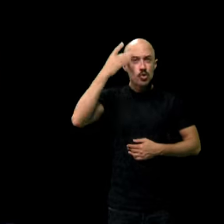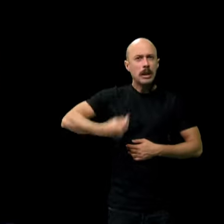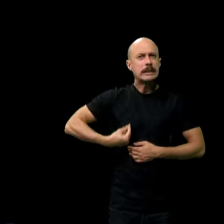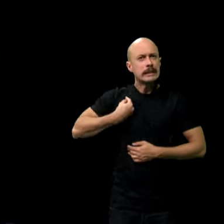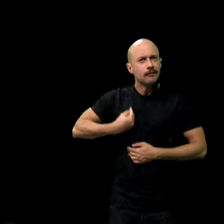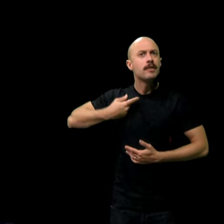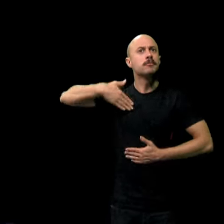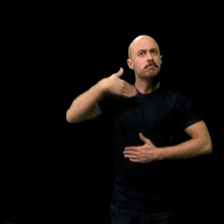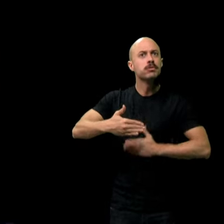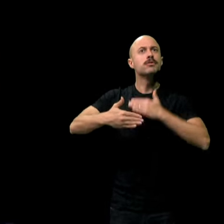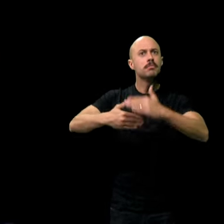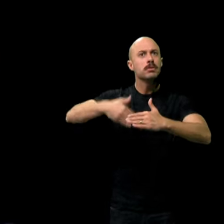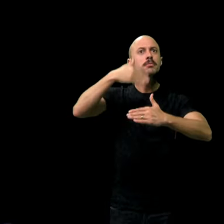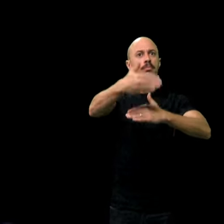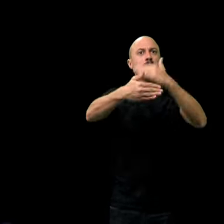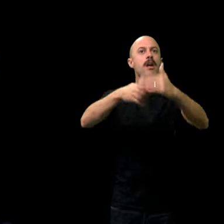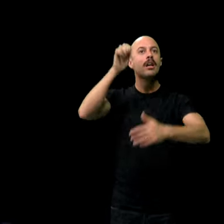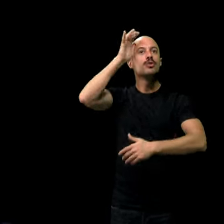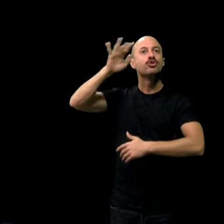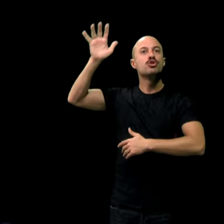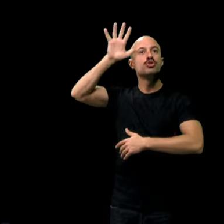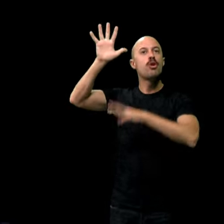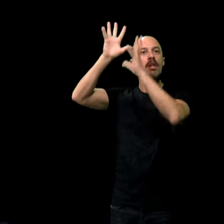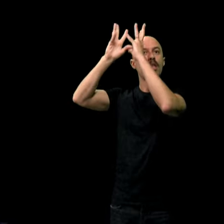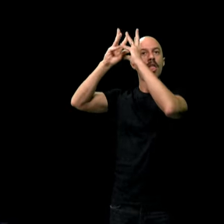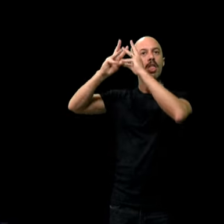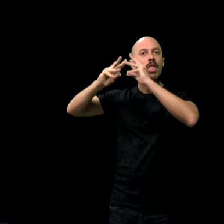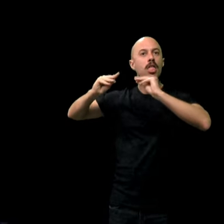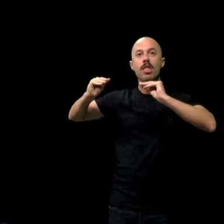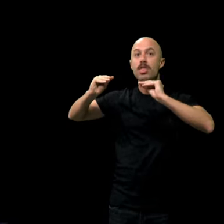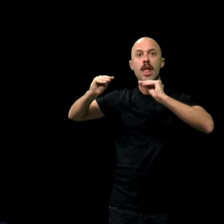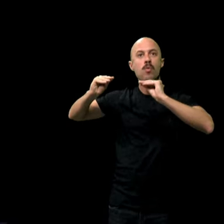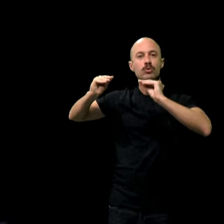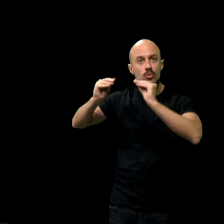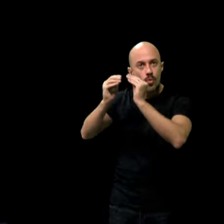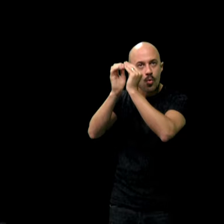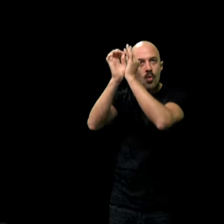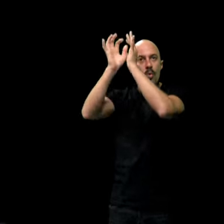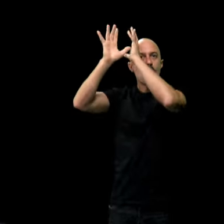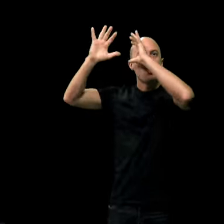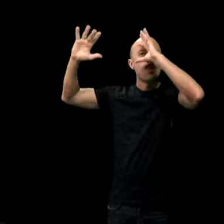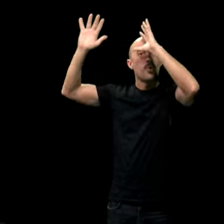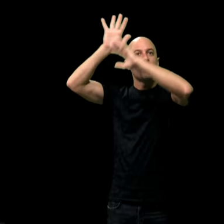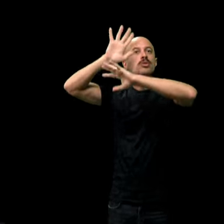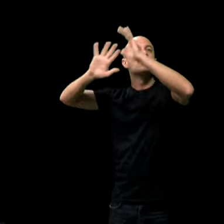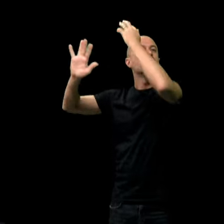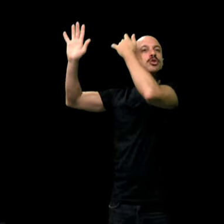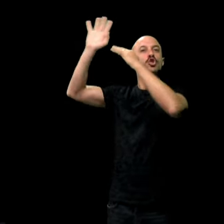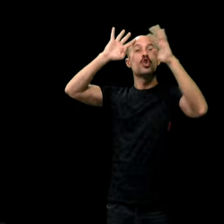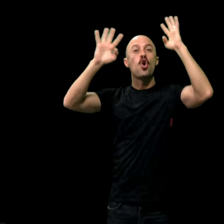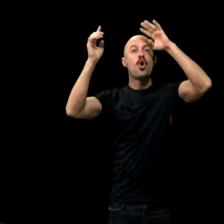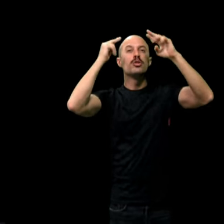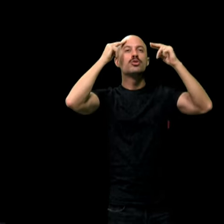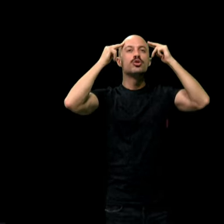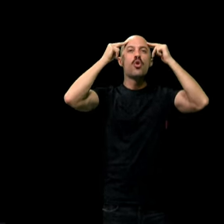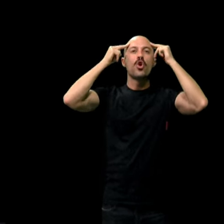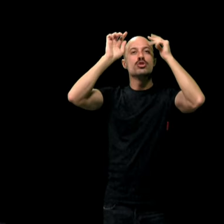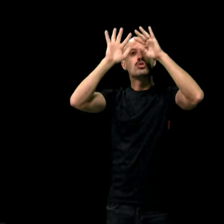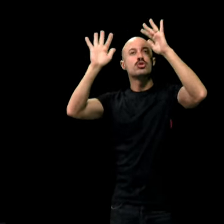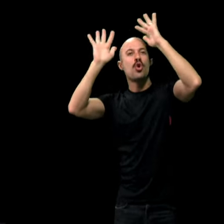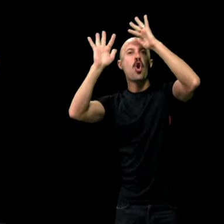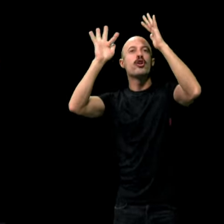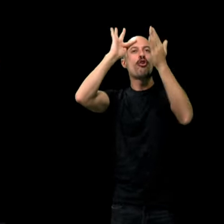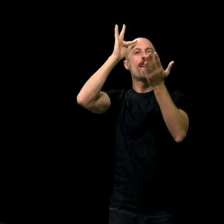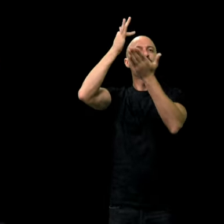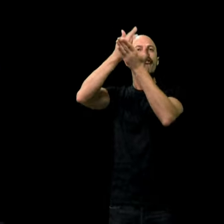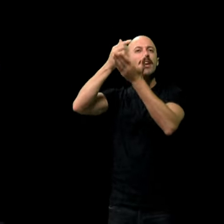Você pode sobreviver vivo andando, uma matéria que anda aí, mas sem os seus sonhos, porque os seus sonhos